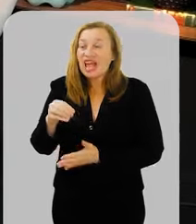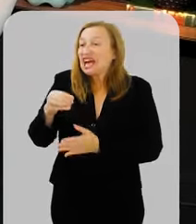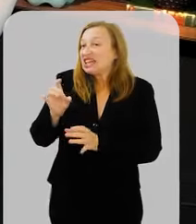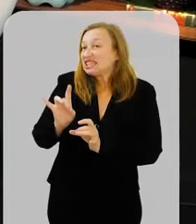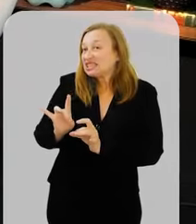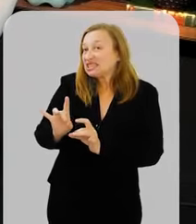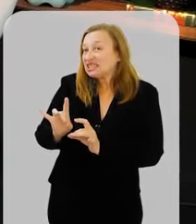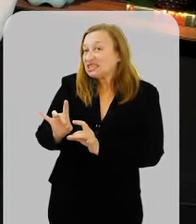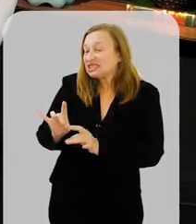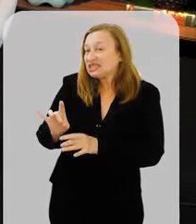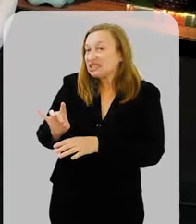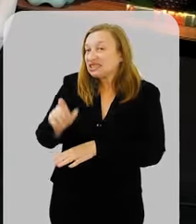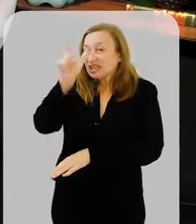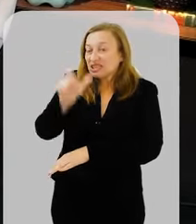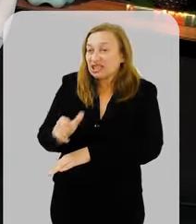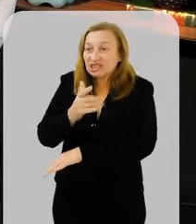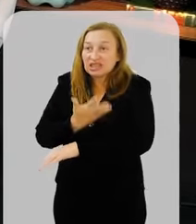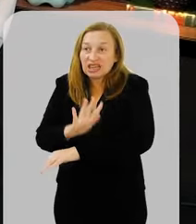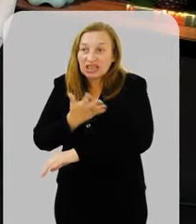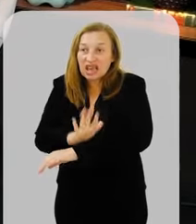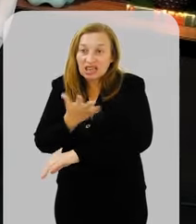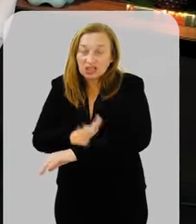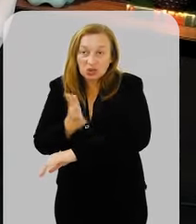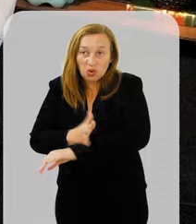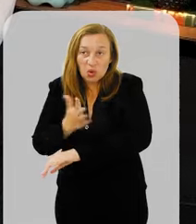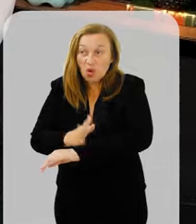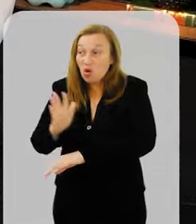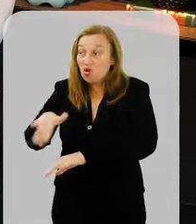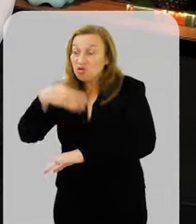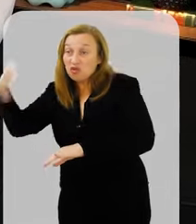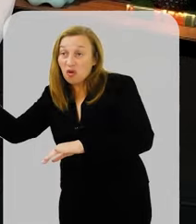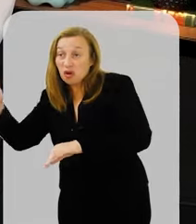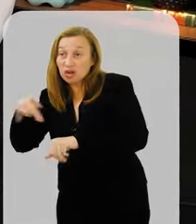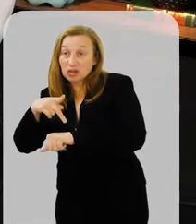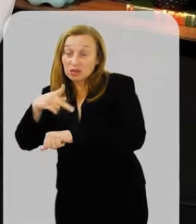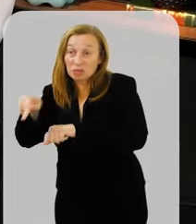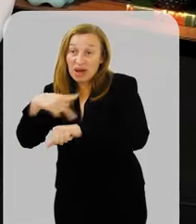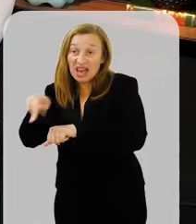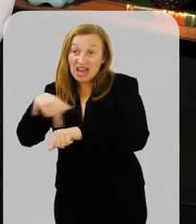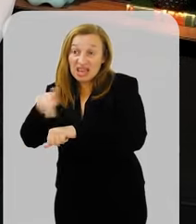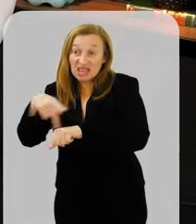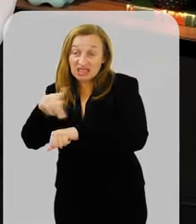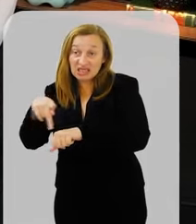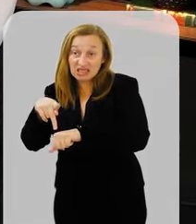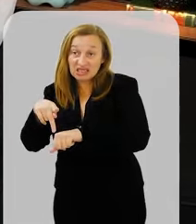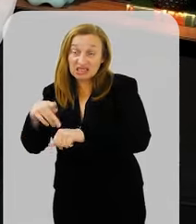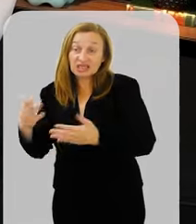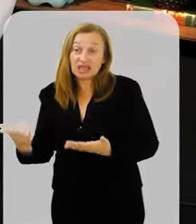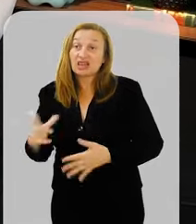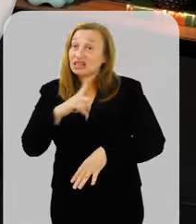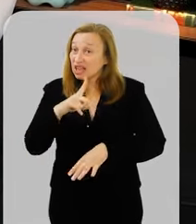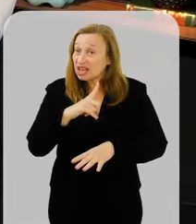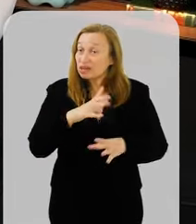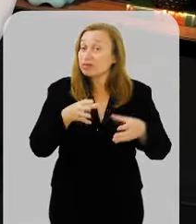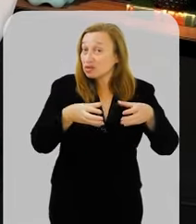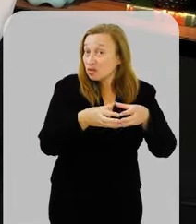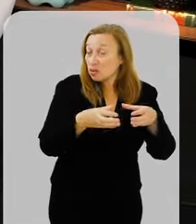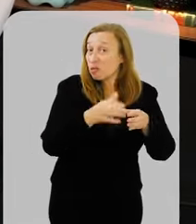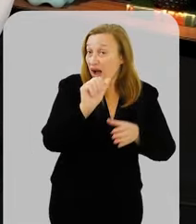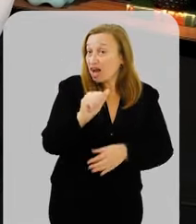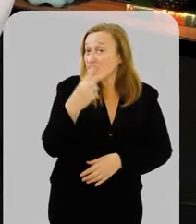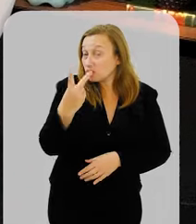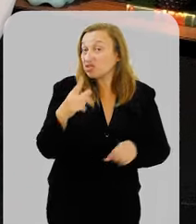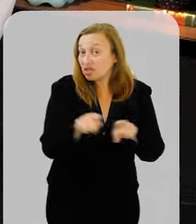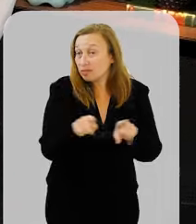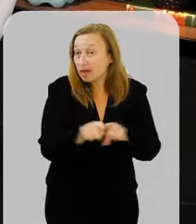trazendo treinador estrangeiro para o futebol do Brasil. Vamos botar na Série A2 também, meu querido. Inclusive, temos técnico estrangeiro na Série A2.